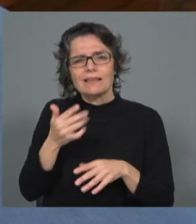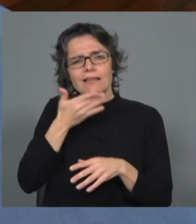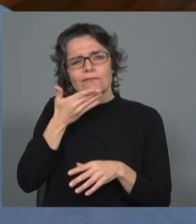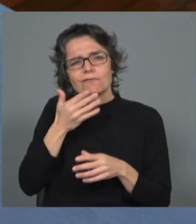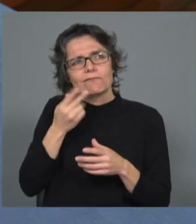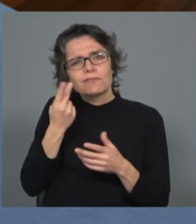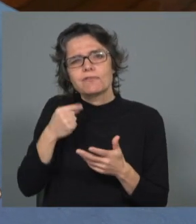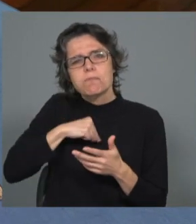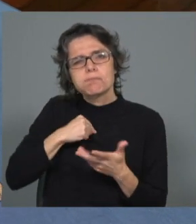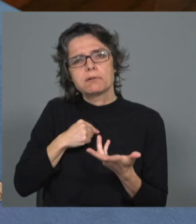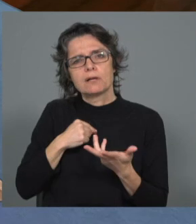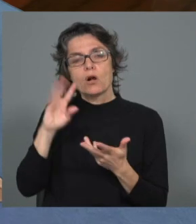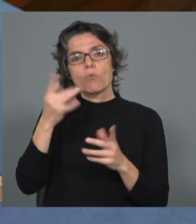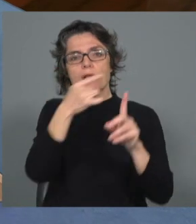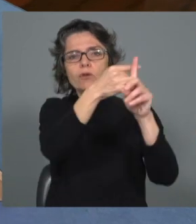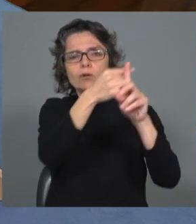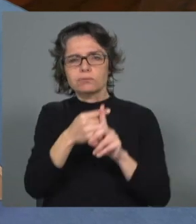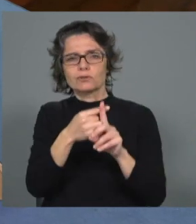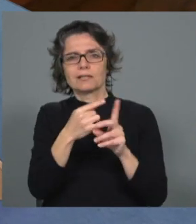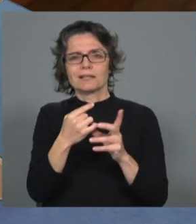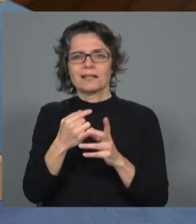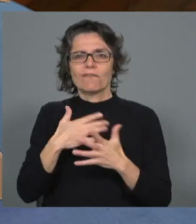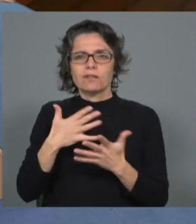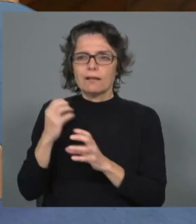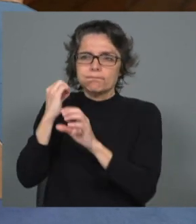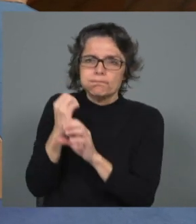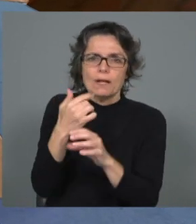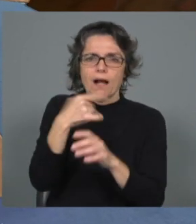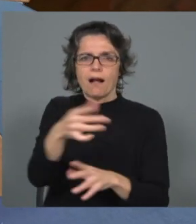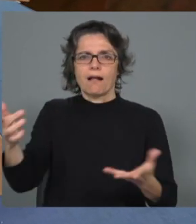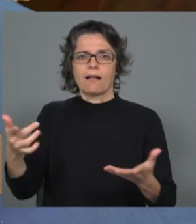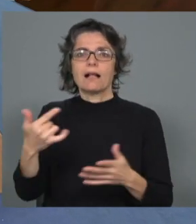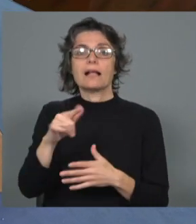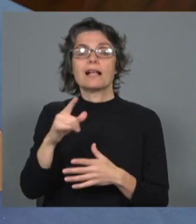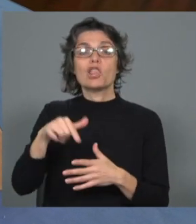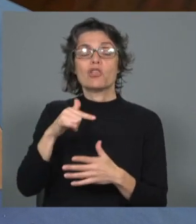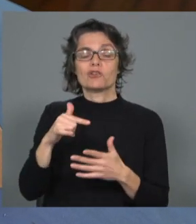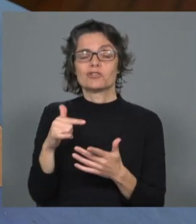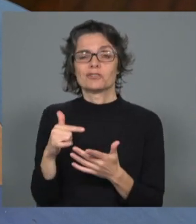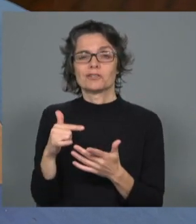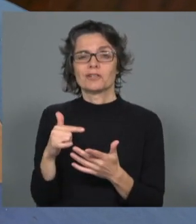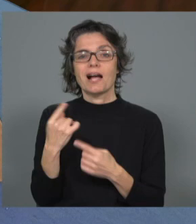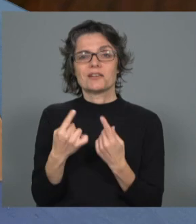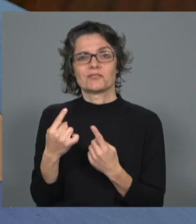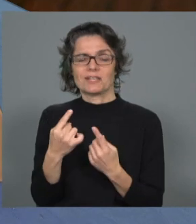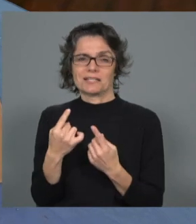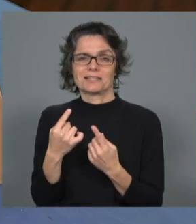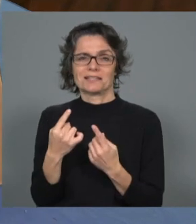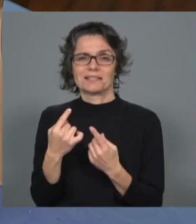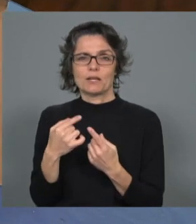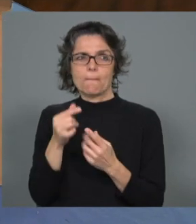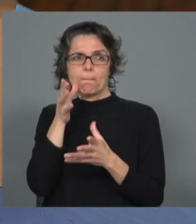pelas suas comunidades e essa preocupação. Nós às vezes temos um bocadinho esta tendência,